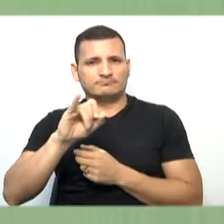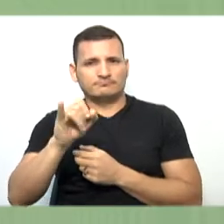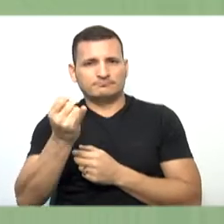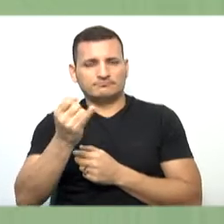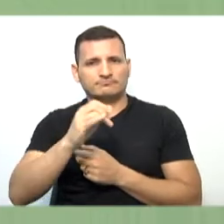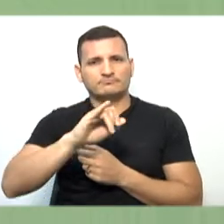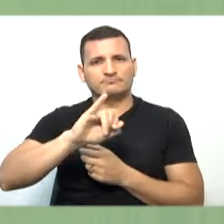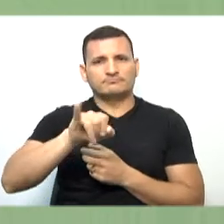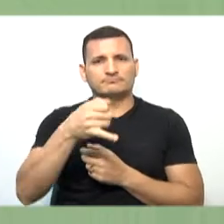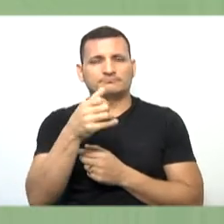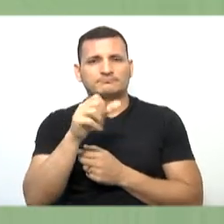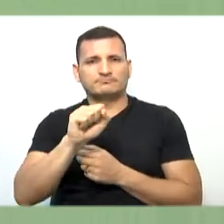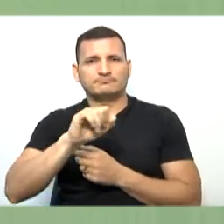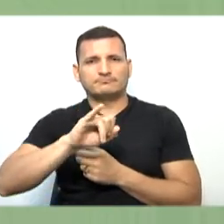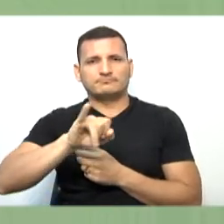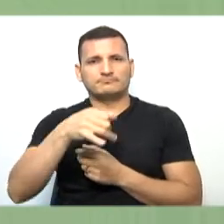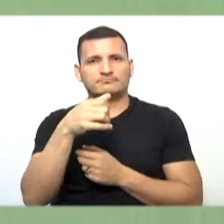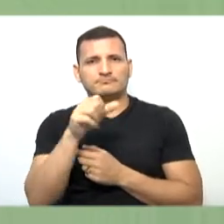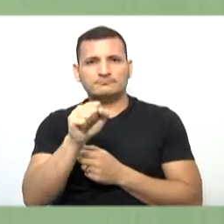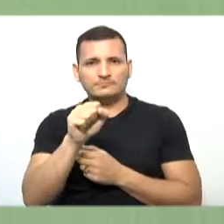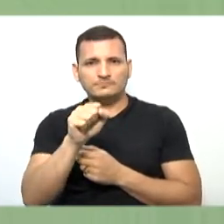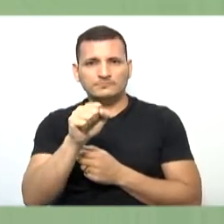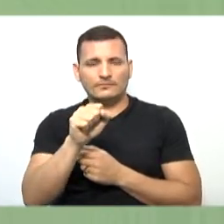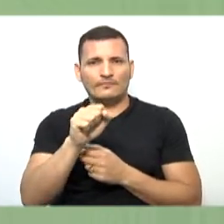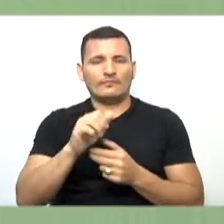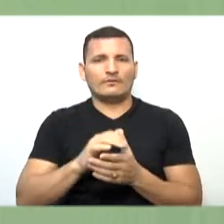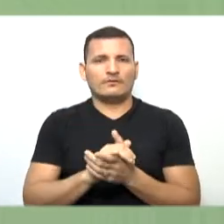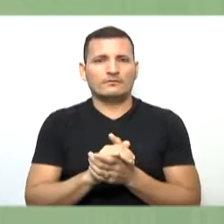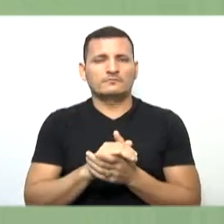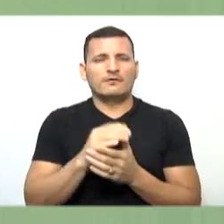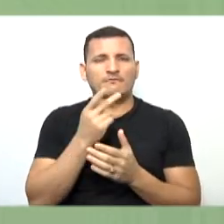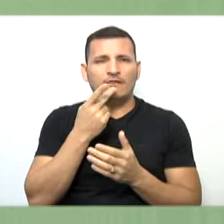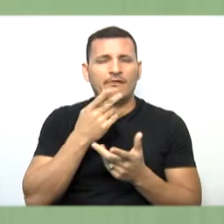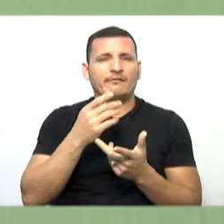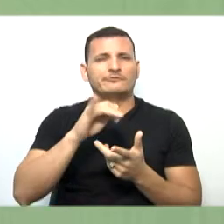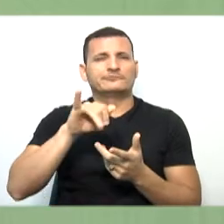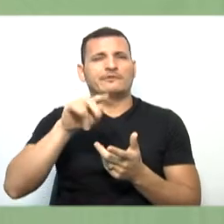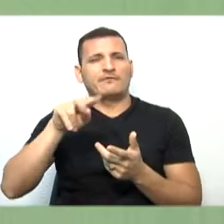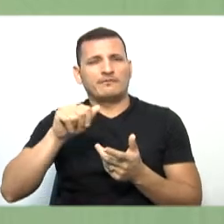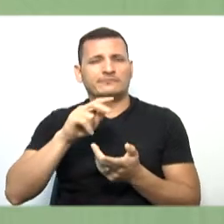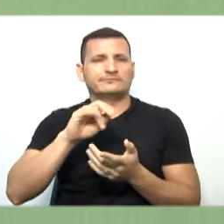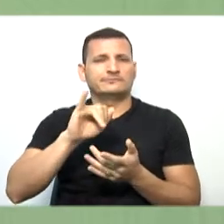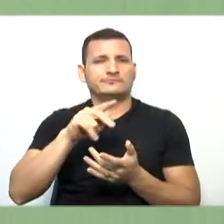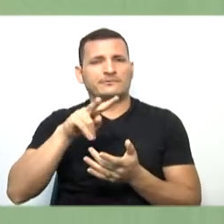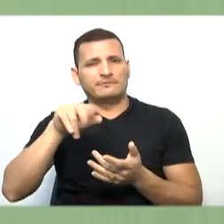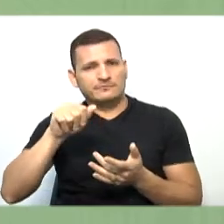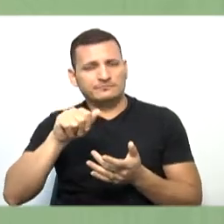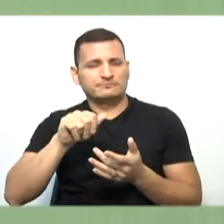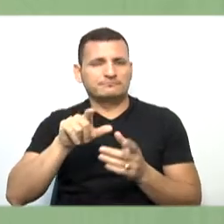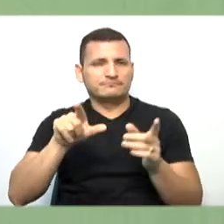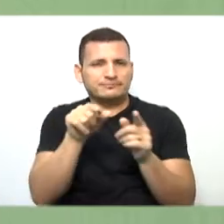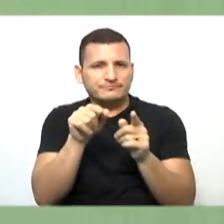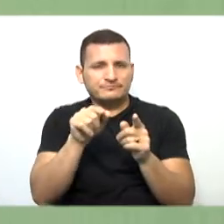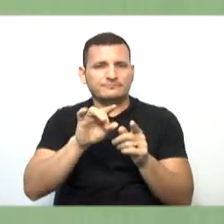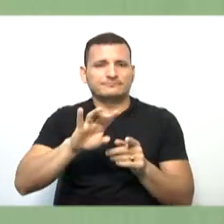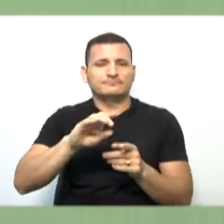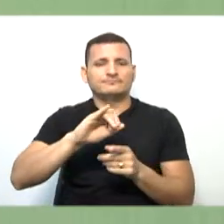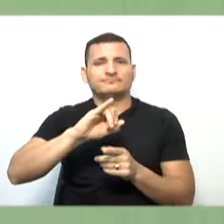JS, que é JS em inglês. Para não ficar falando JavaScript, JavaScript, JavaScript, a gente